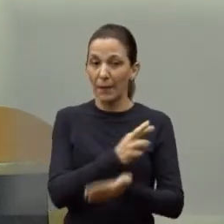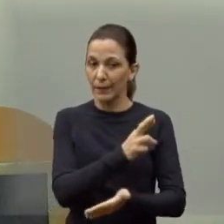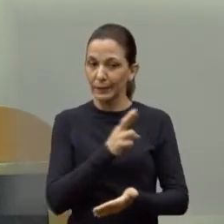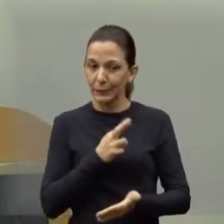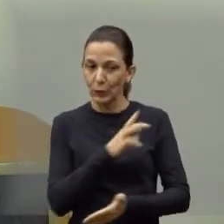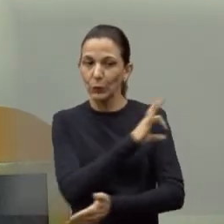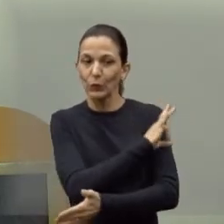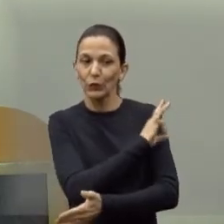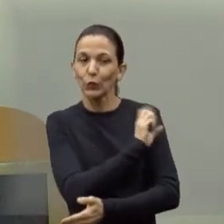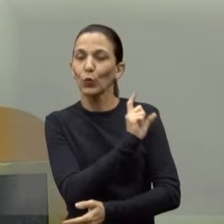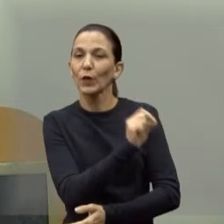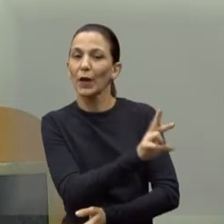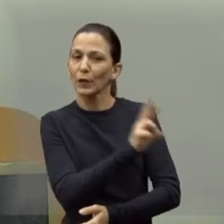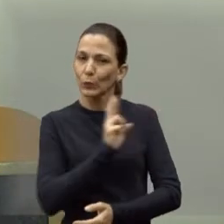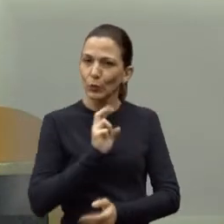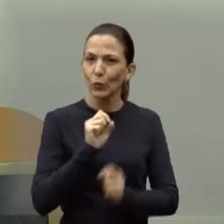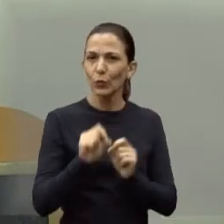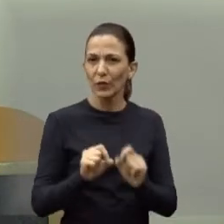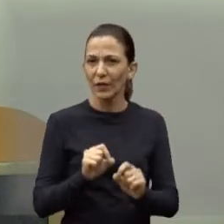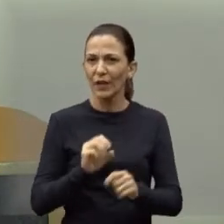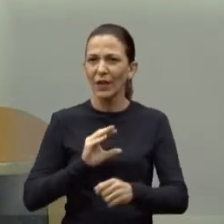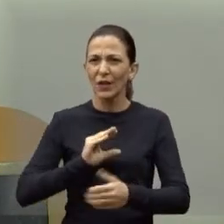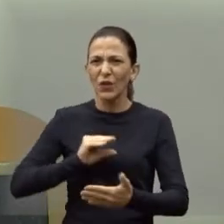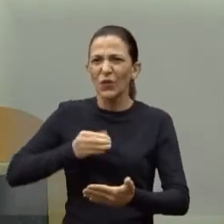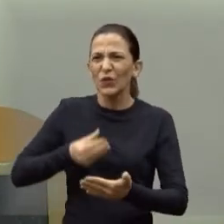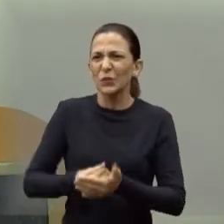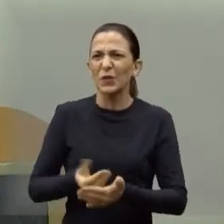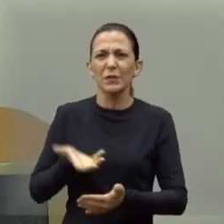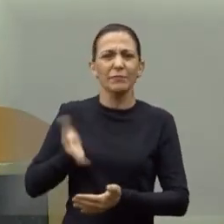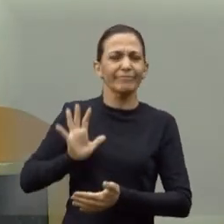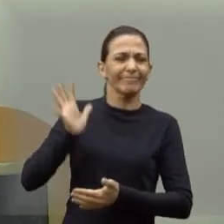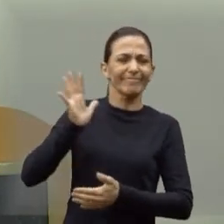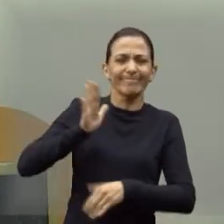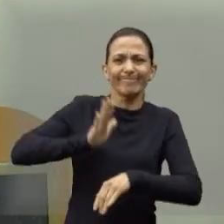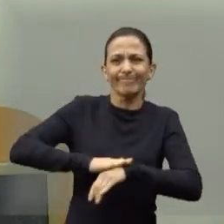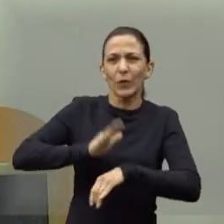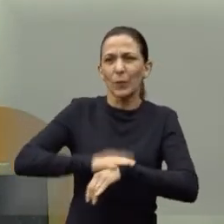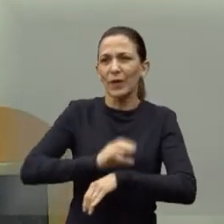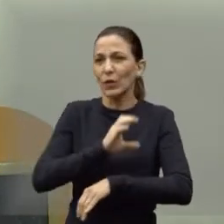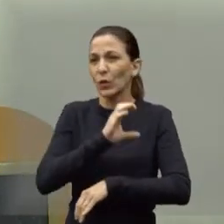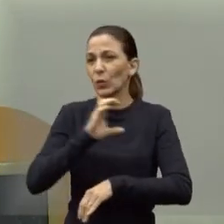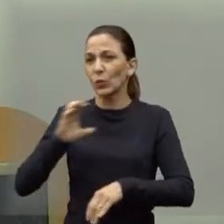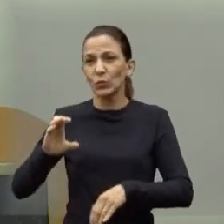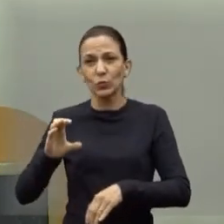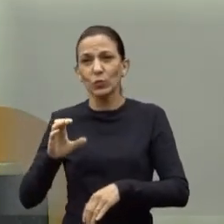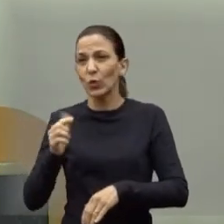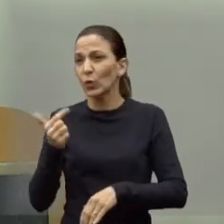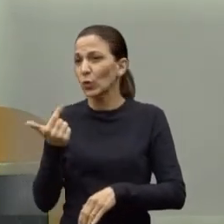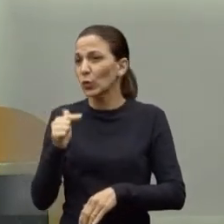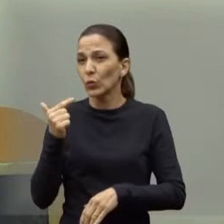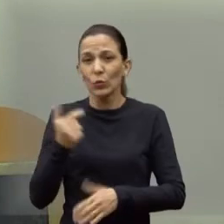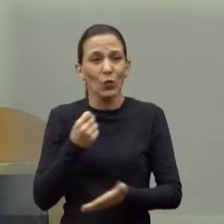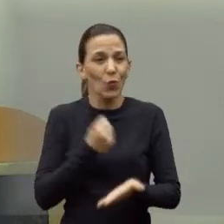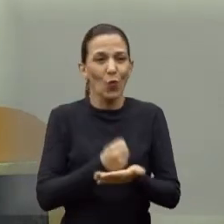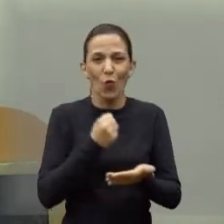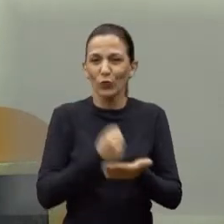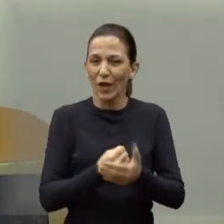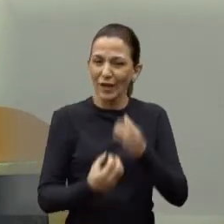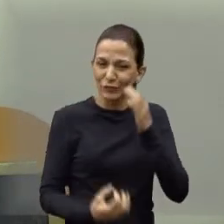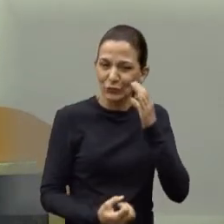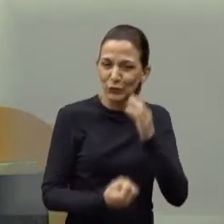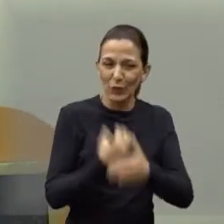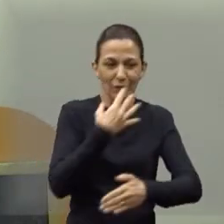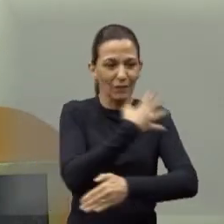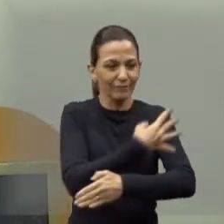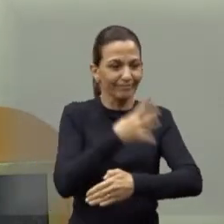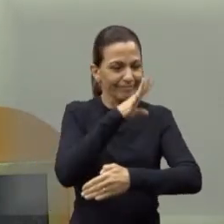a Prefeitura nos informou que trata-se de um investimento de alto valor e, no momento, a coordenadoria não possui contrato para implantação de